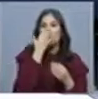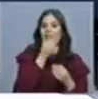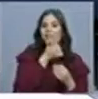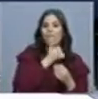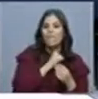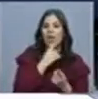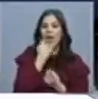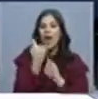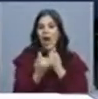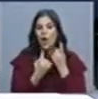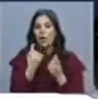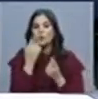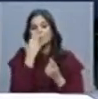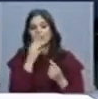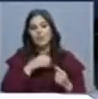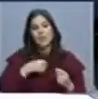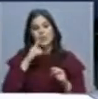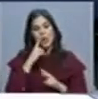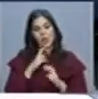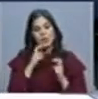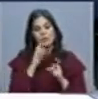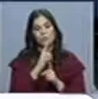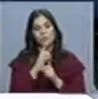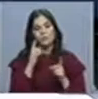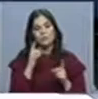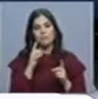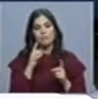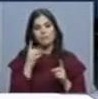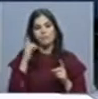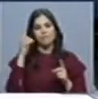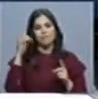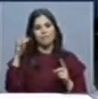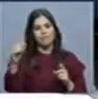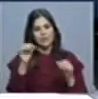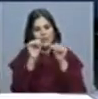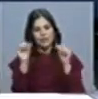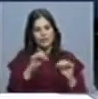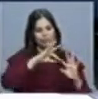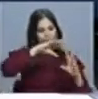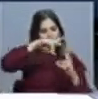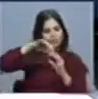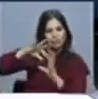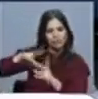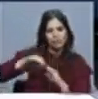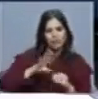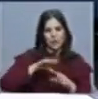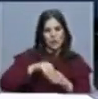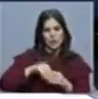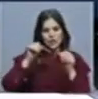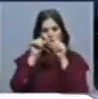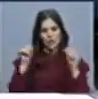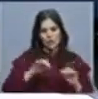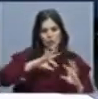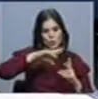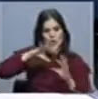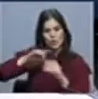corpos que nós encontramos no nosso próprio sistema solar, nos confins do sistema solar, mas atenção, não pertence mesmo ao nosso sistema solar, já vamos